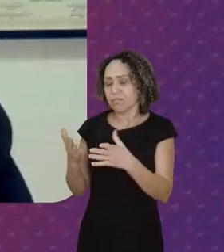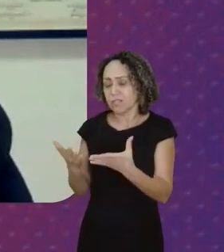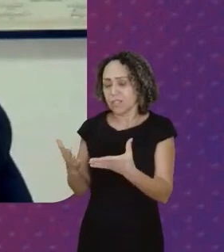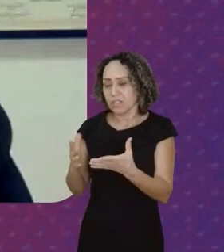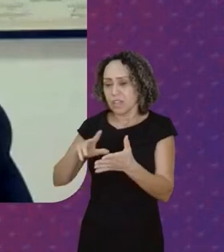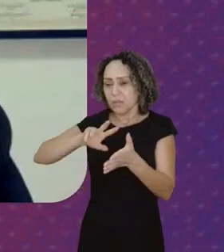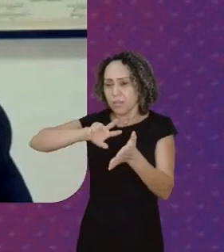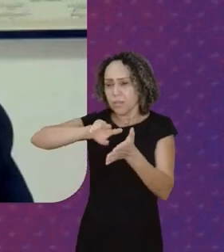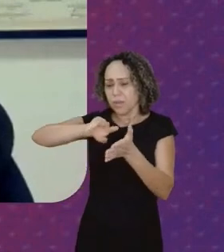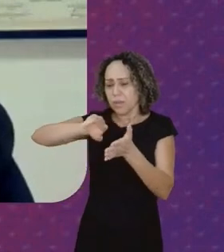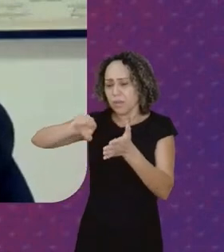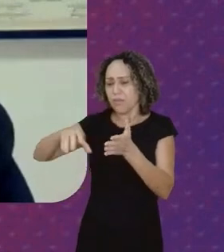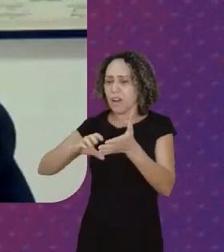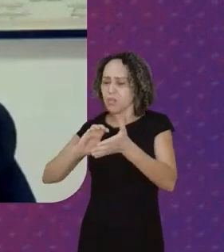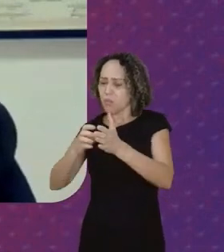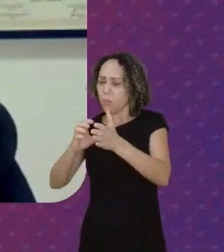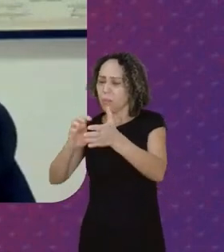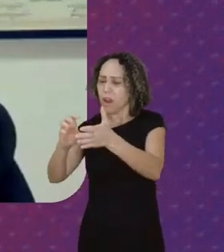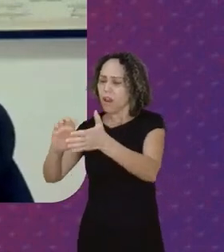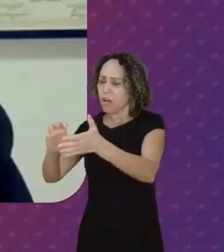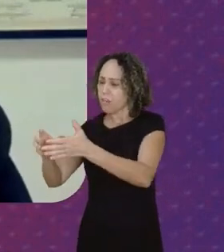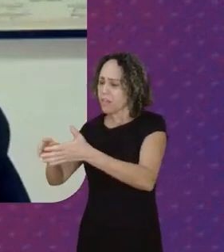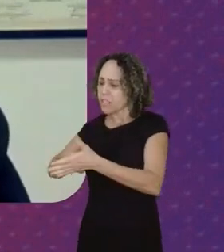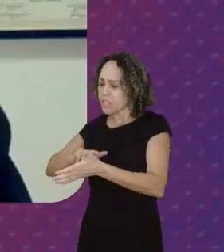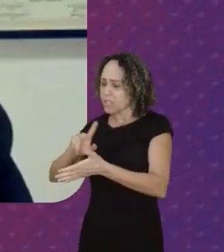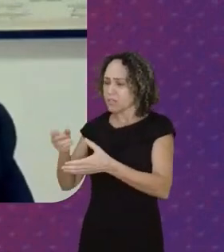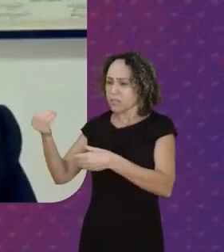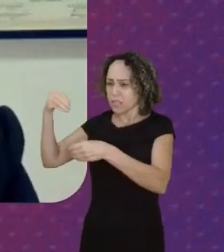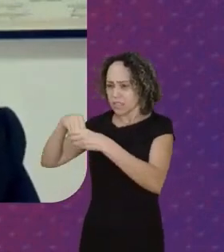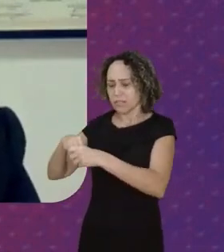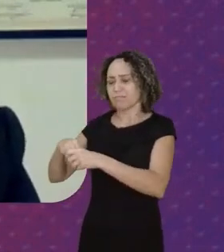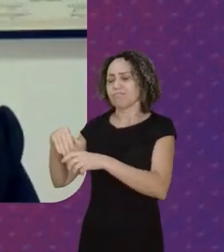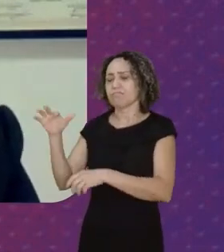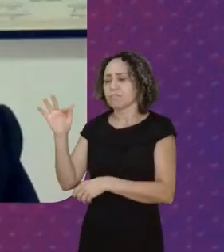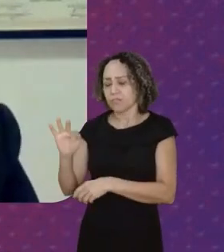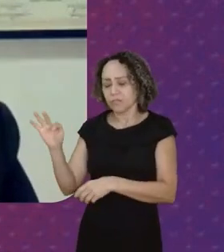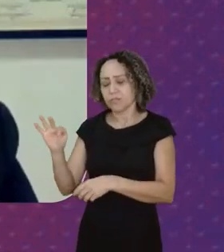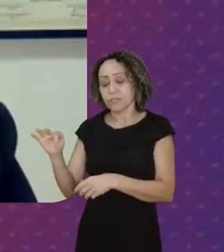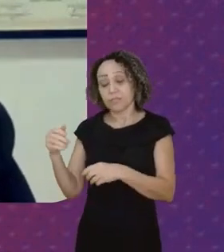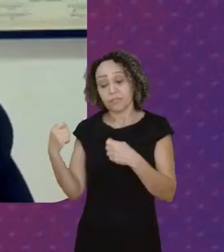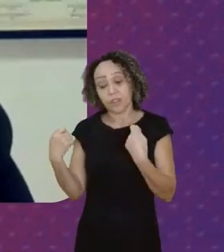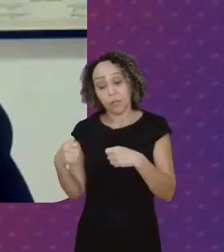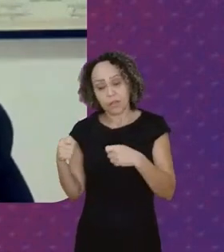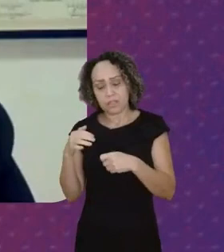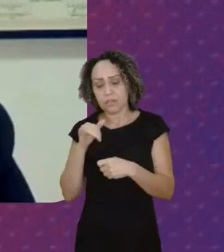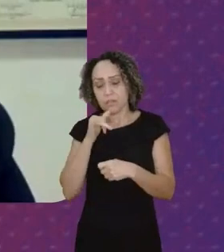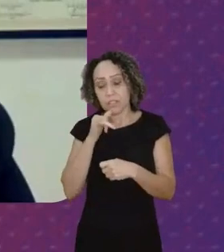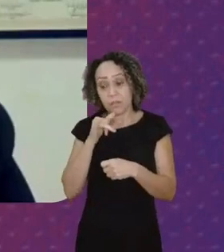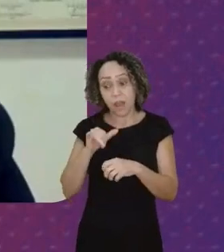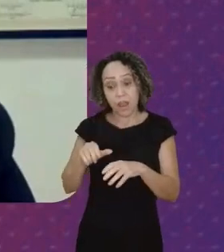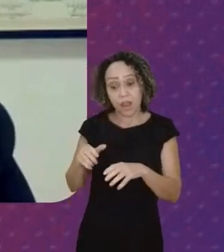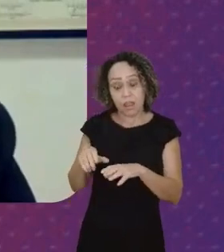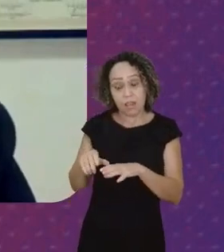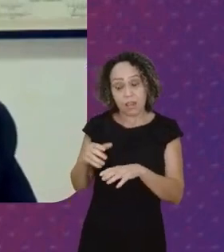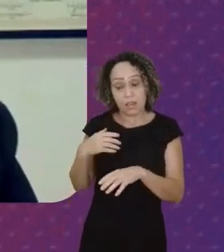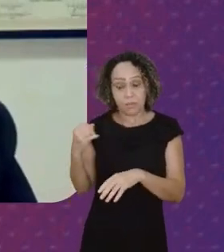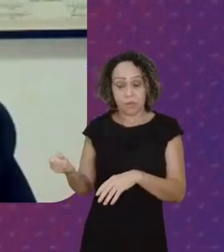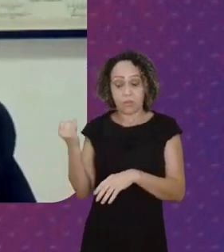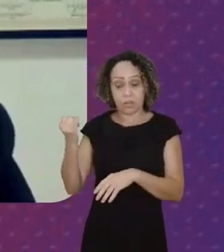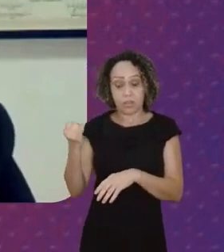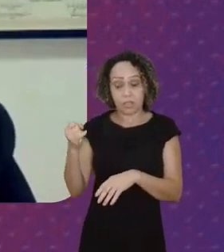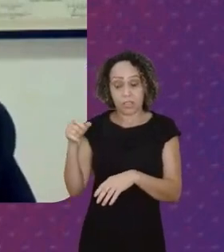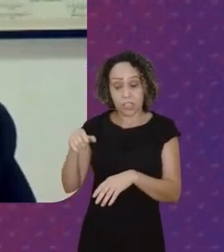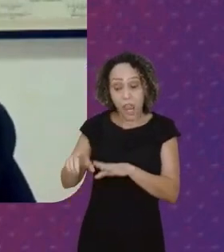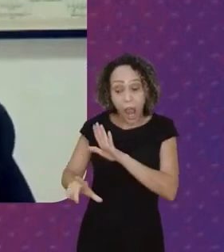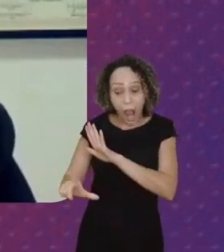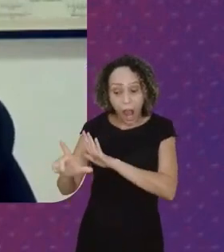Então, seria interessante que as filiadas e filiados já estivessem sendo consultados sobre esses detalhes, né? E